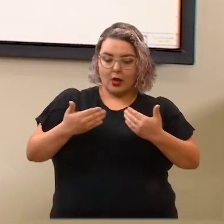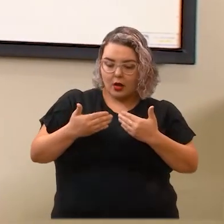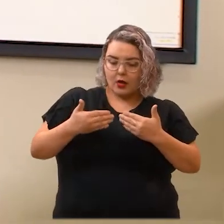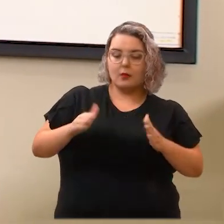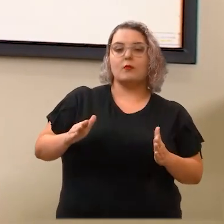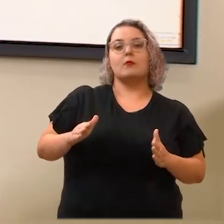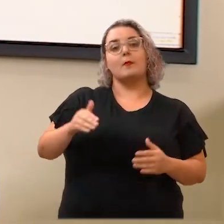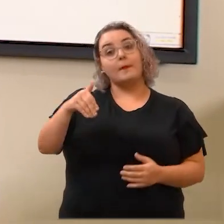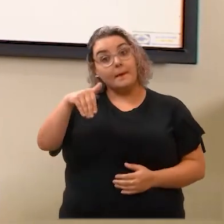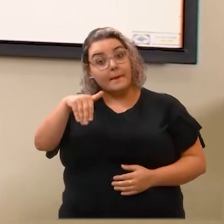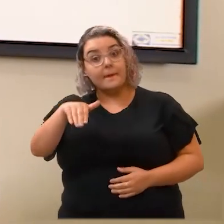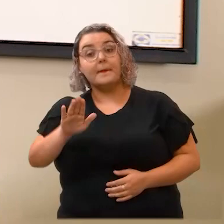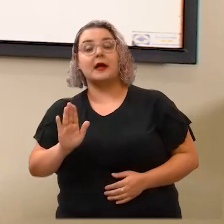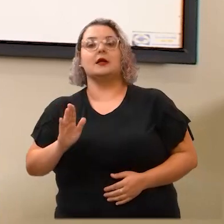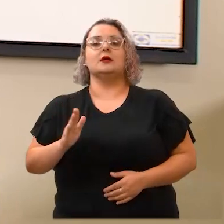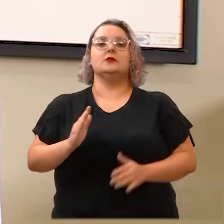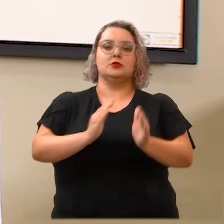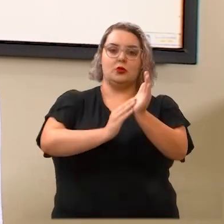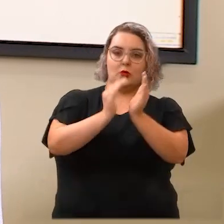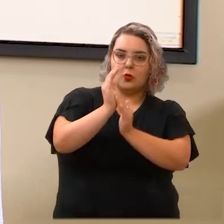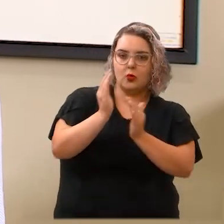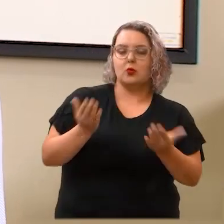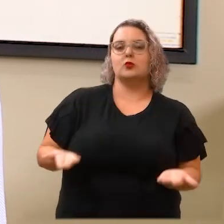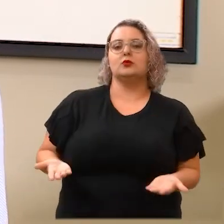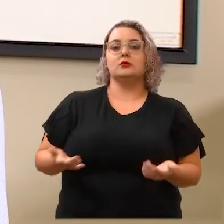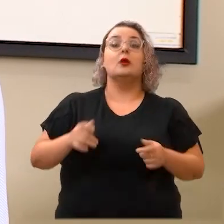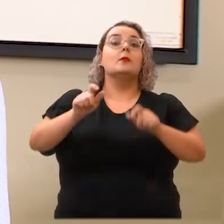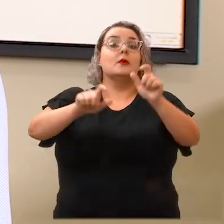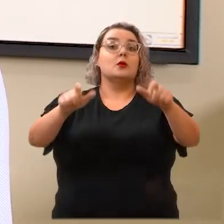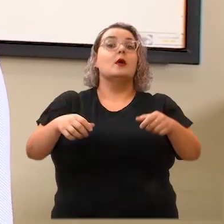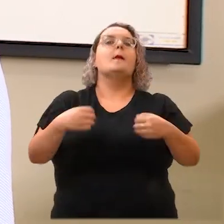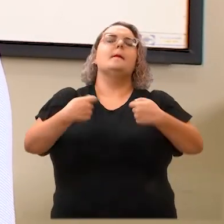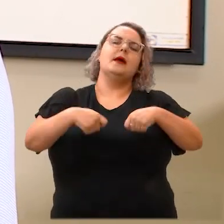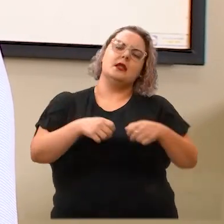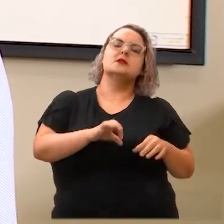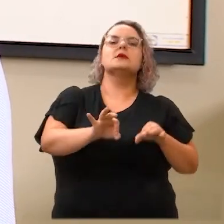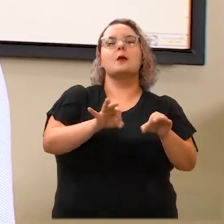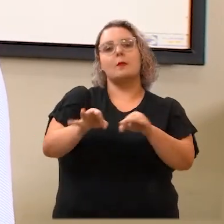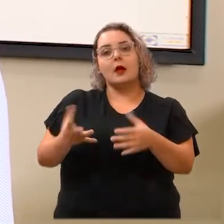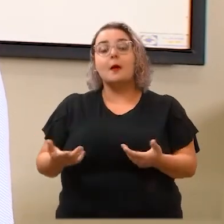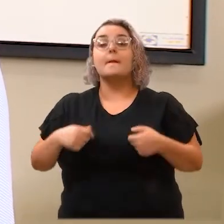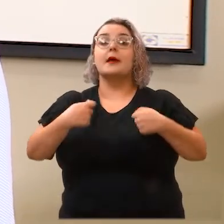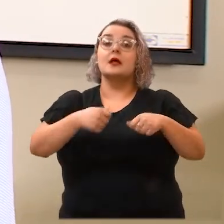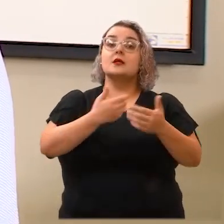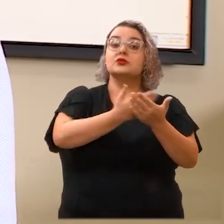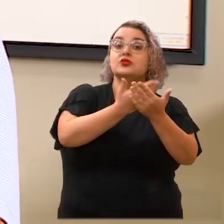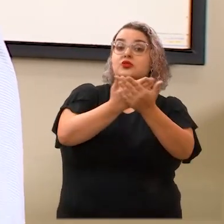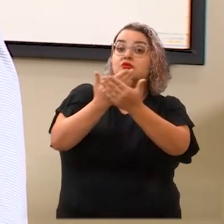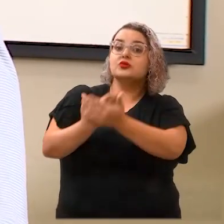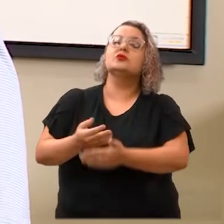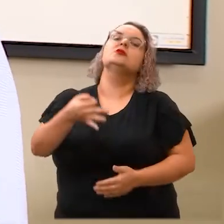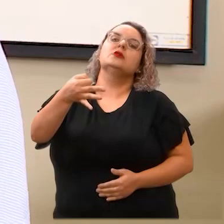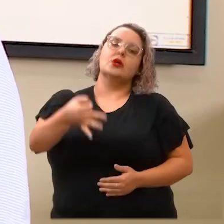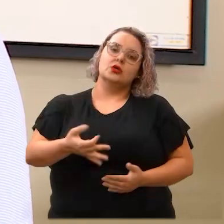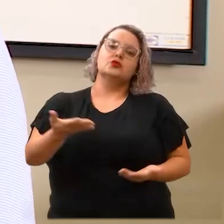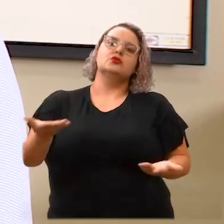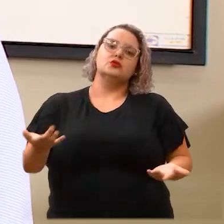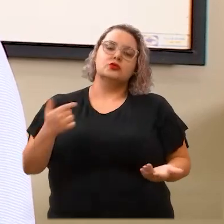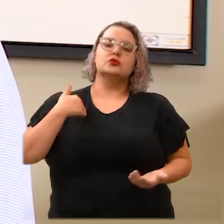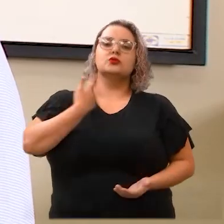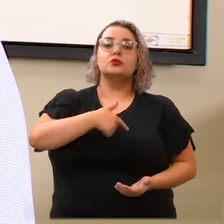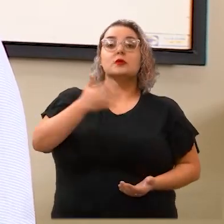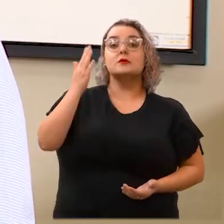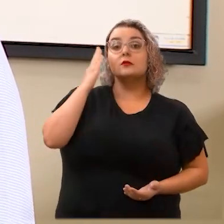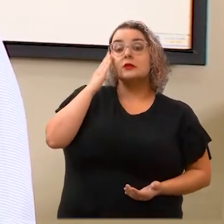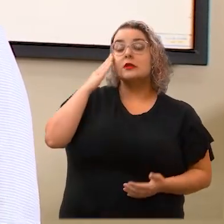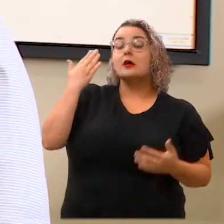abertos cada vez mais então a galera tem que se preparar tem que estudar e é justamente por isso que a gente vai